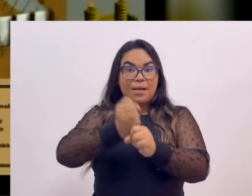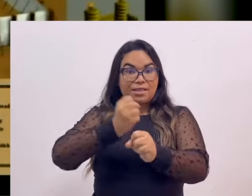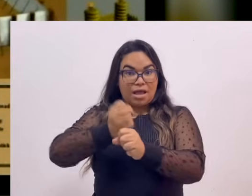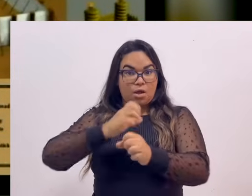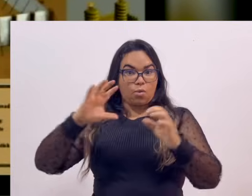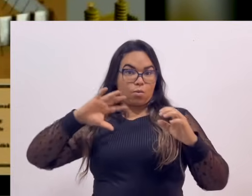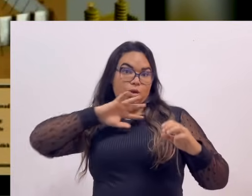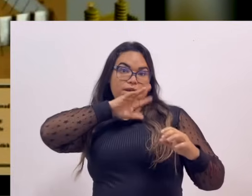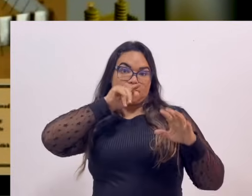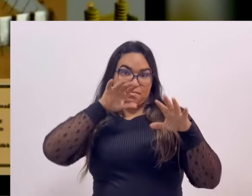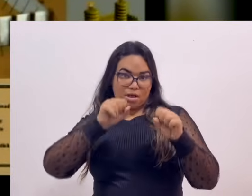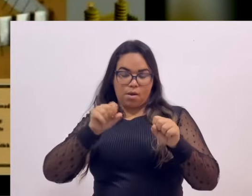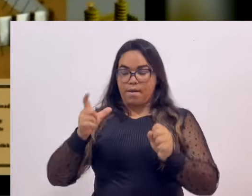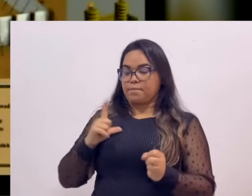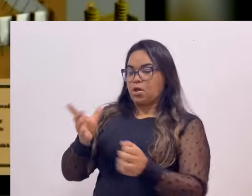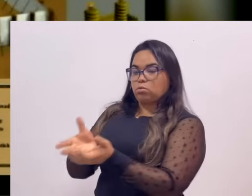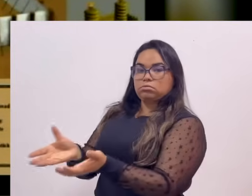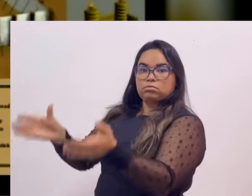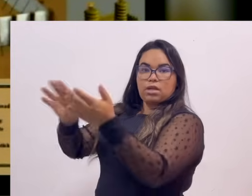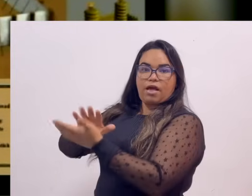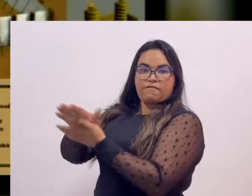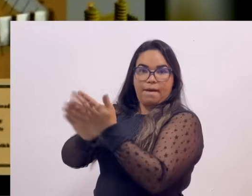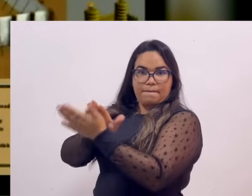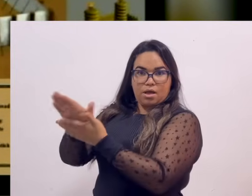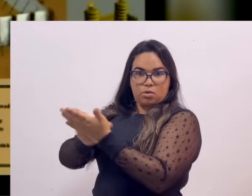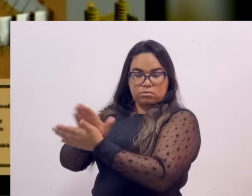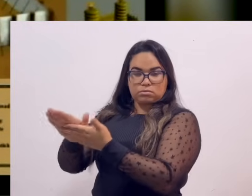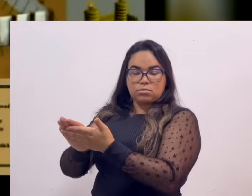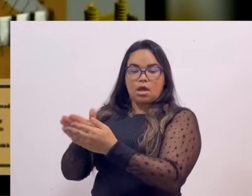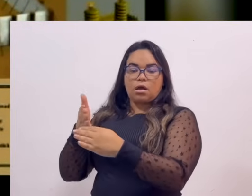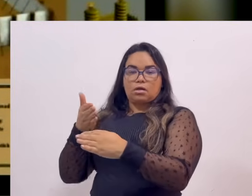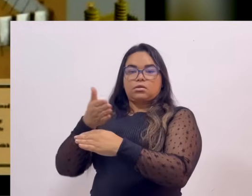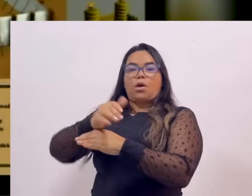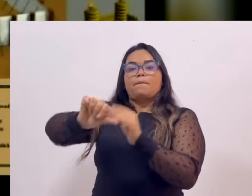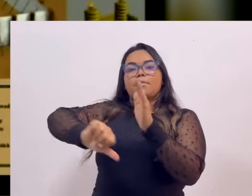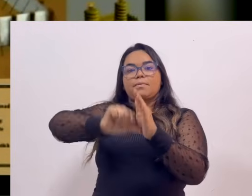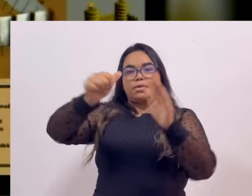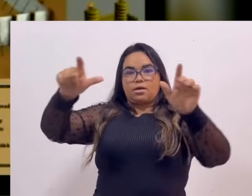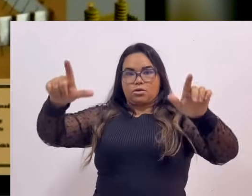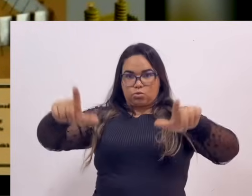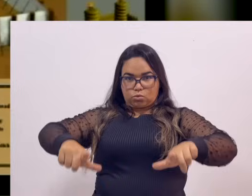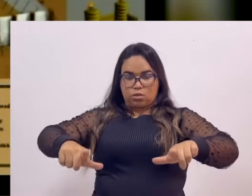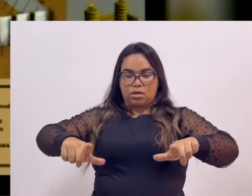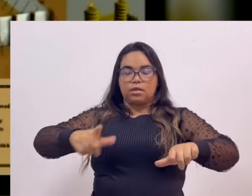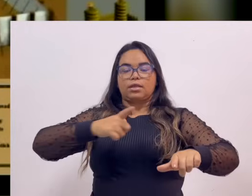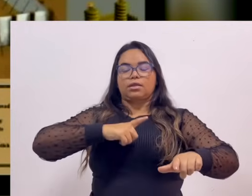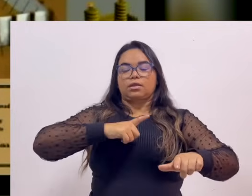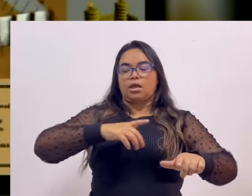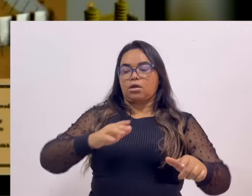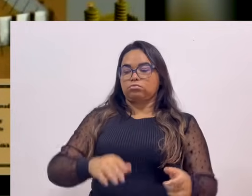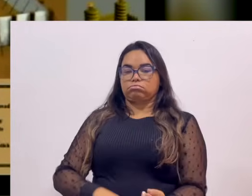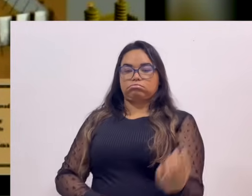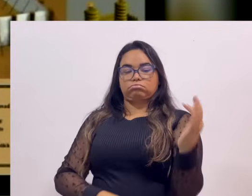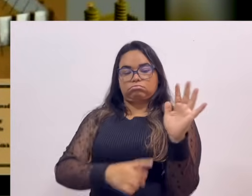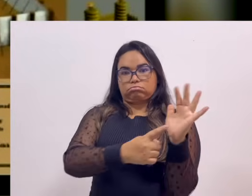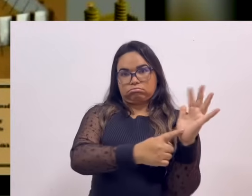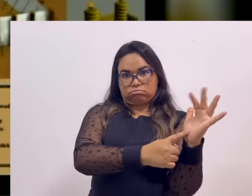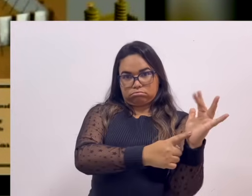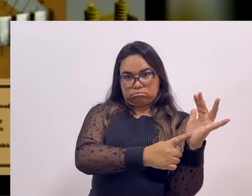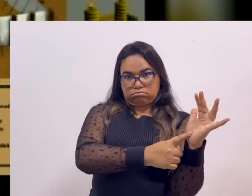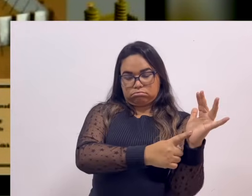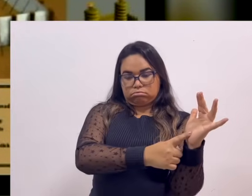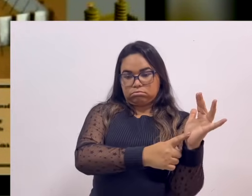sacrifícios depois uma pia de metal e depois ao entrar no primeiro aposento temos de um lado o